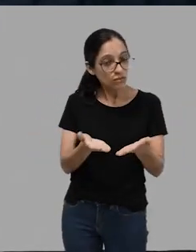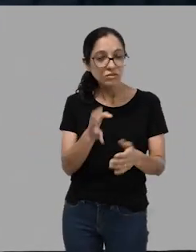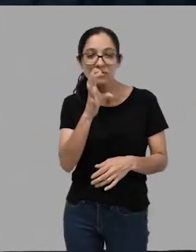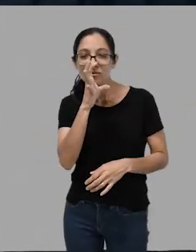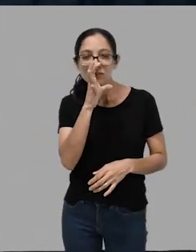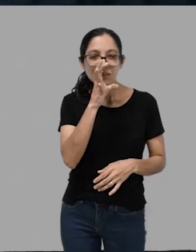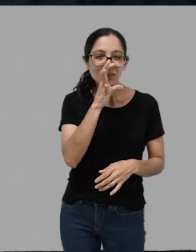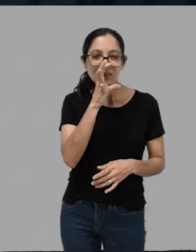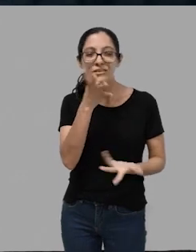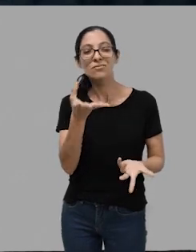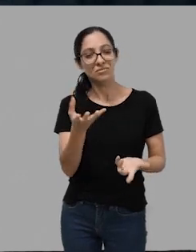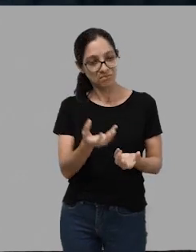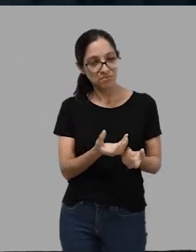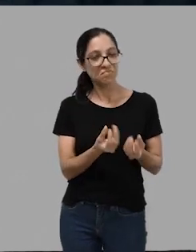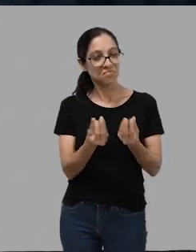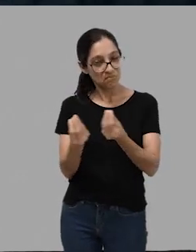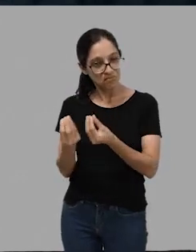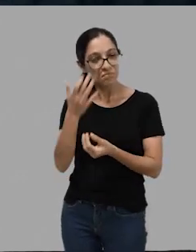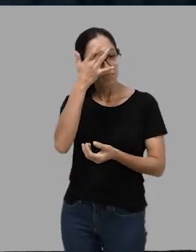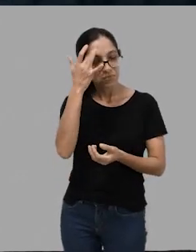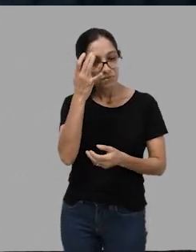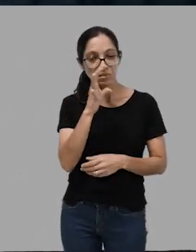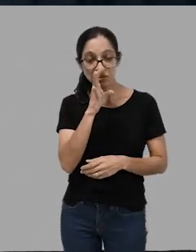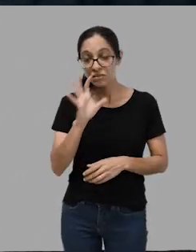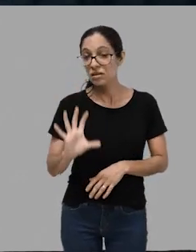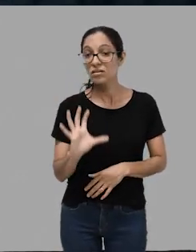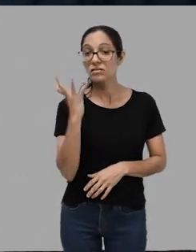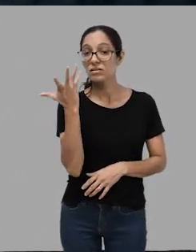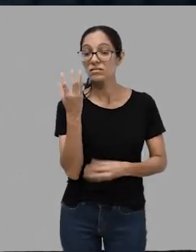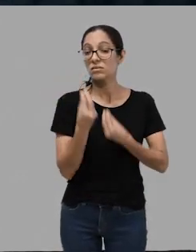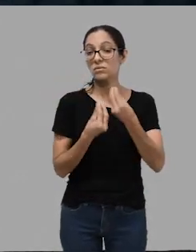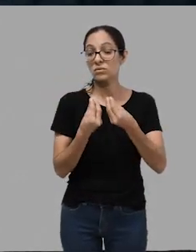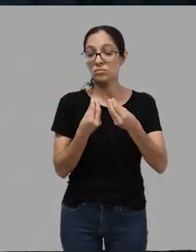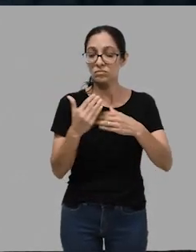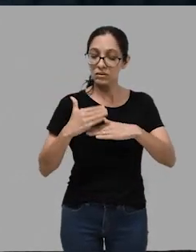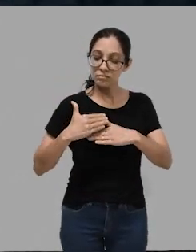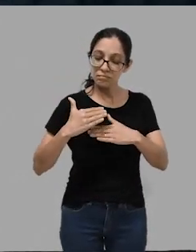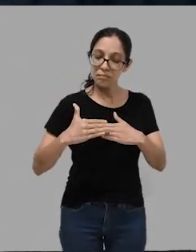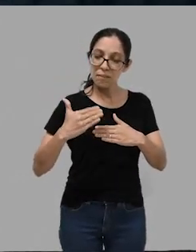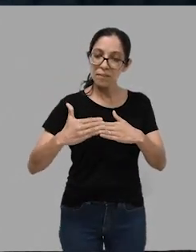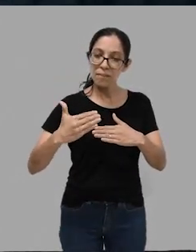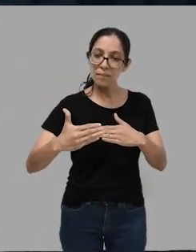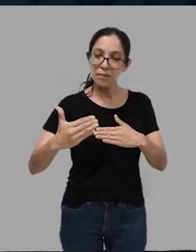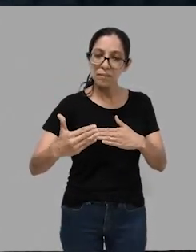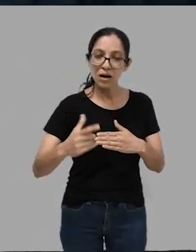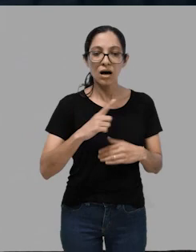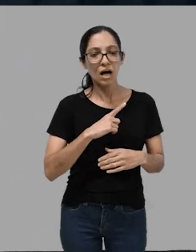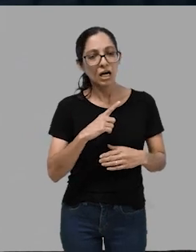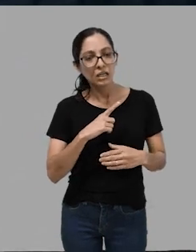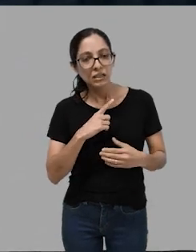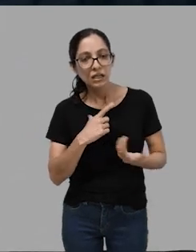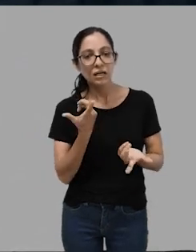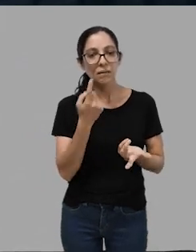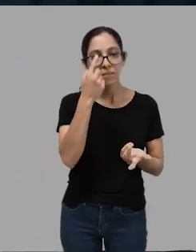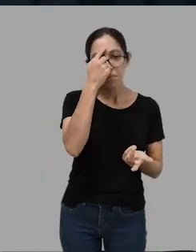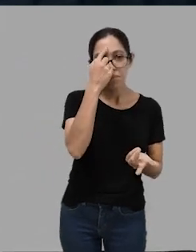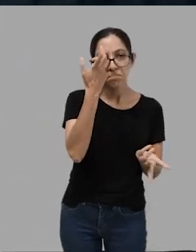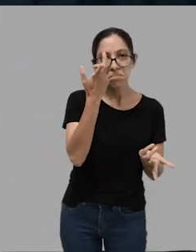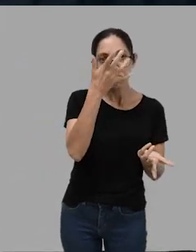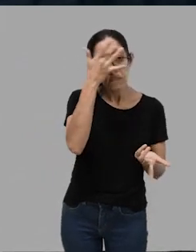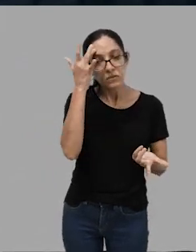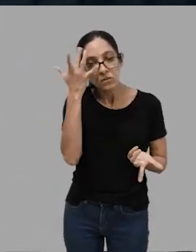assistimos muito de nós assistimos elas acontecem numa sequência Elas têm um enredo Elas têm personagens